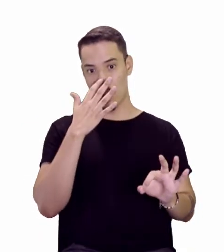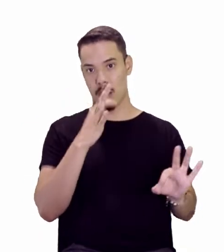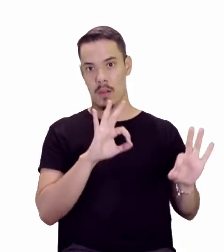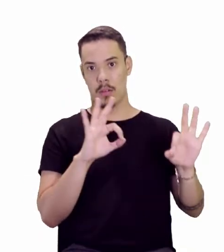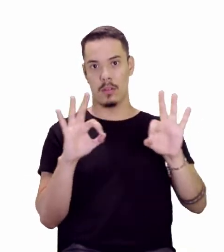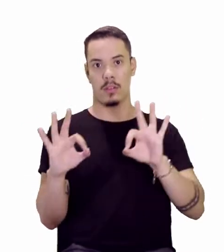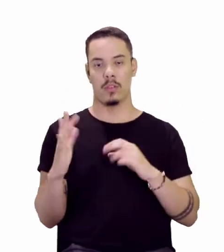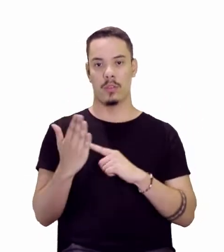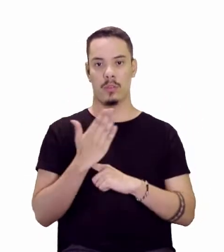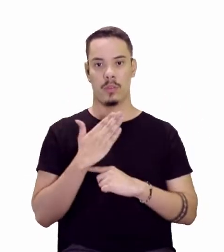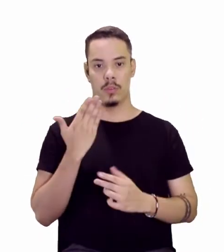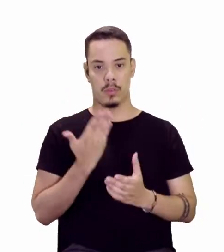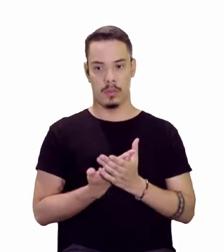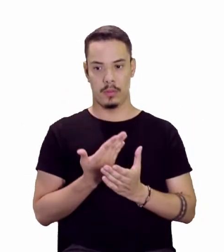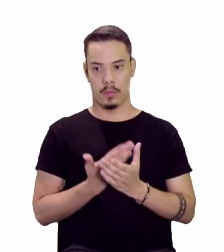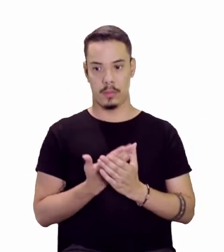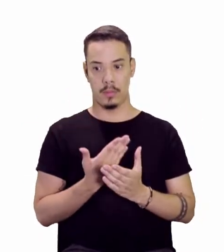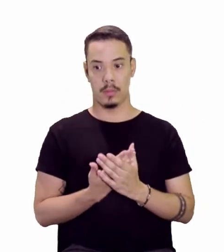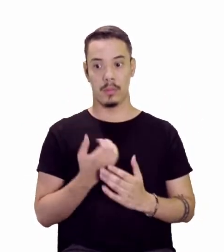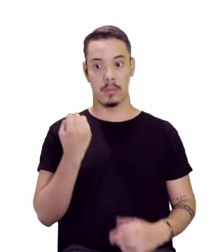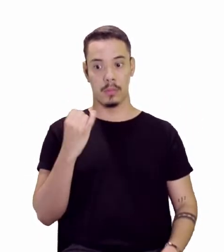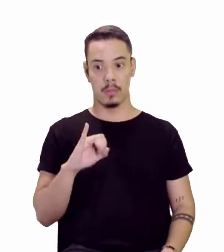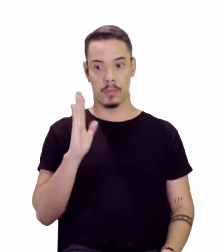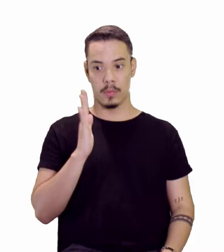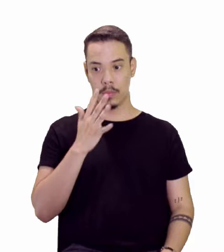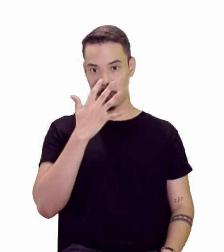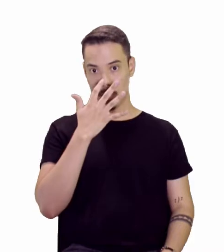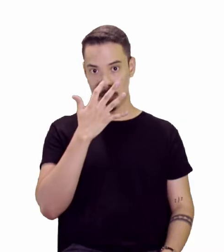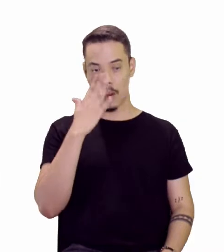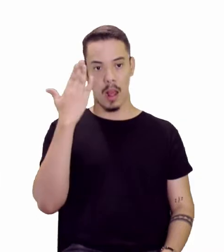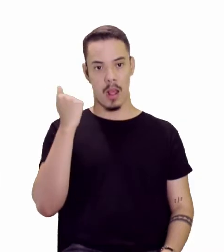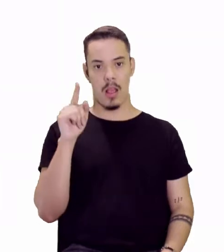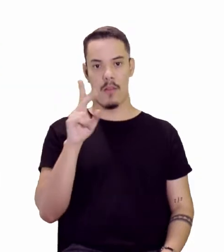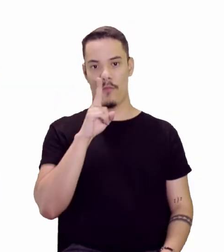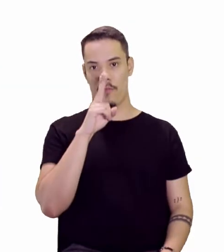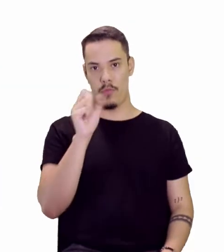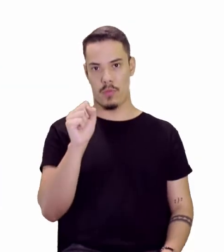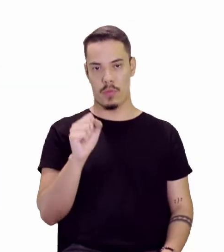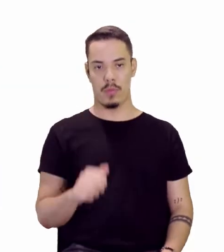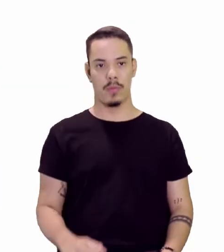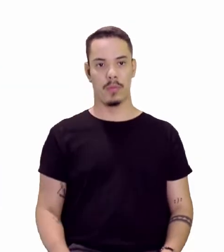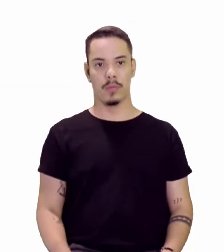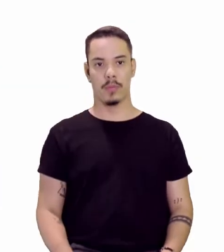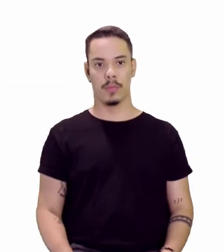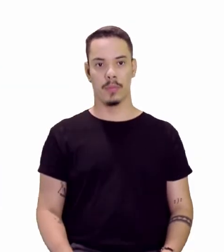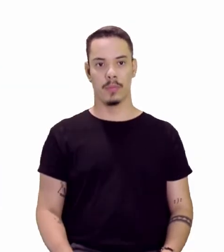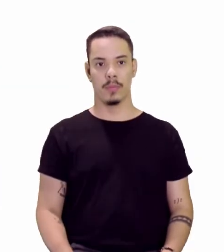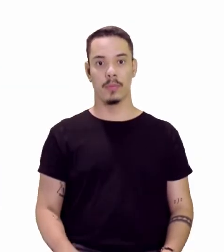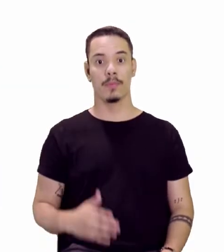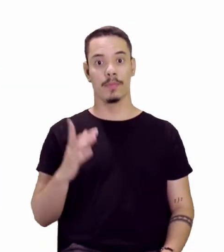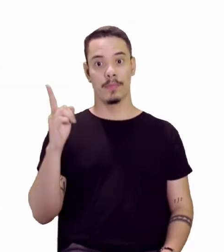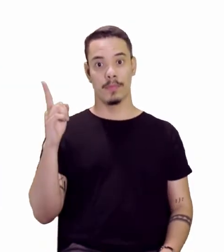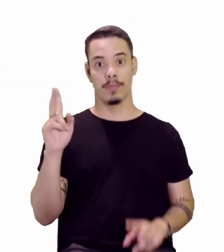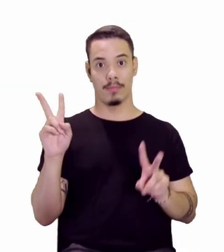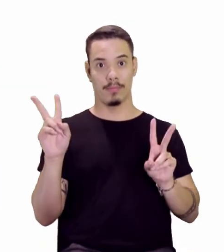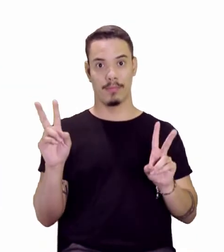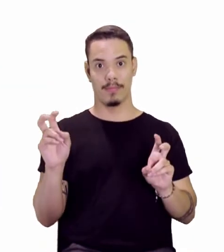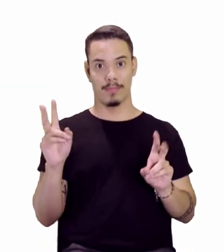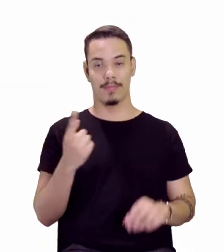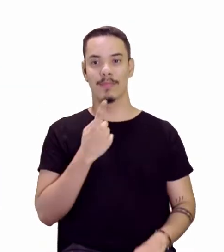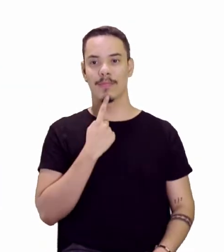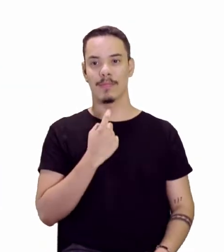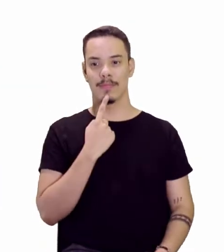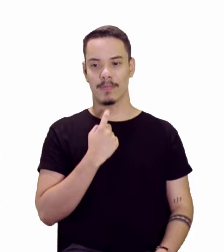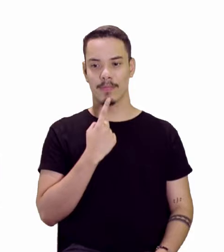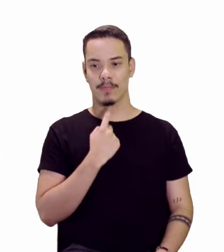ajudar na nossa aula, certo? Se assistir, já sabe que isso é uma força, né? Exatamente. E estática dos fluidos, parte 4, que é a nossa última parte, vai